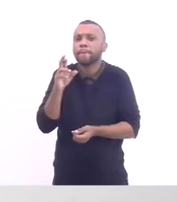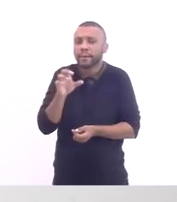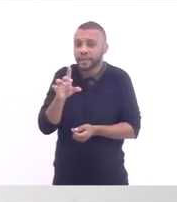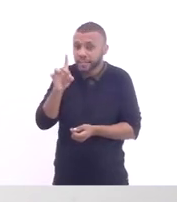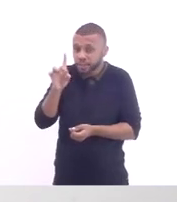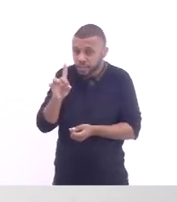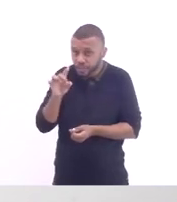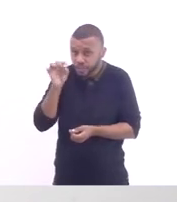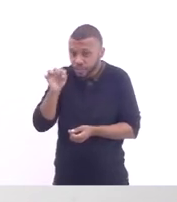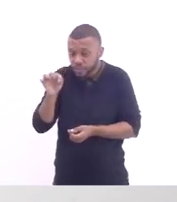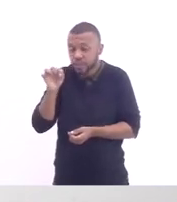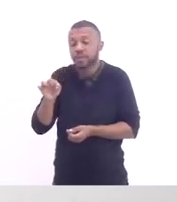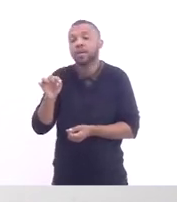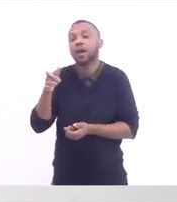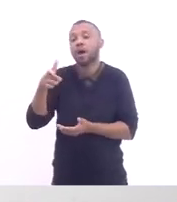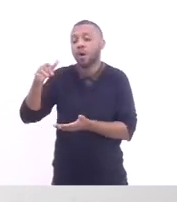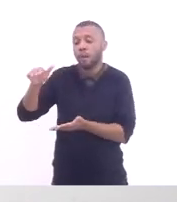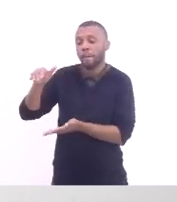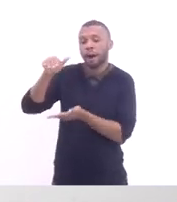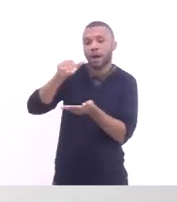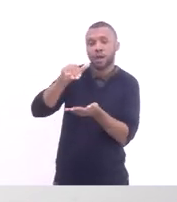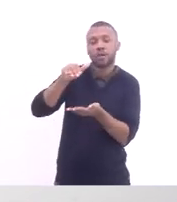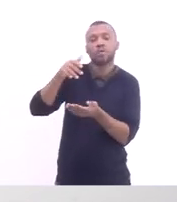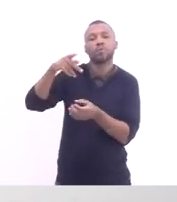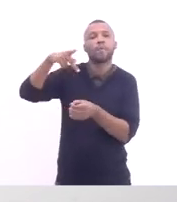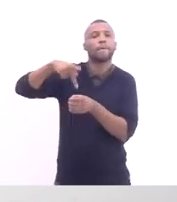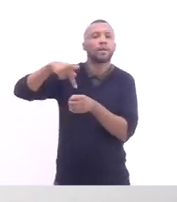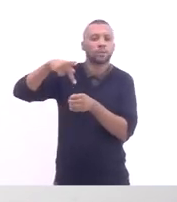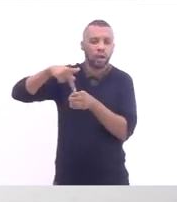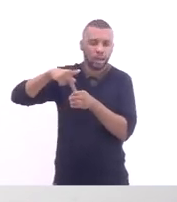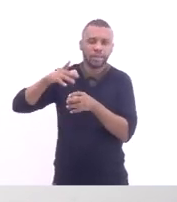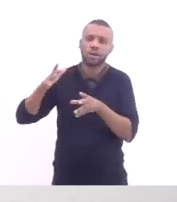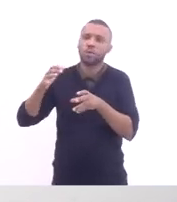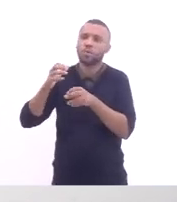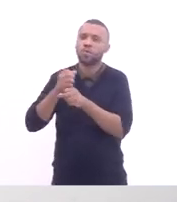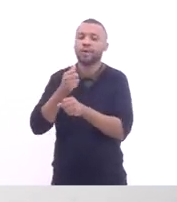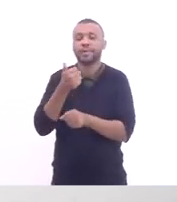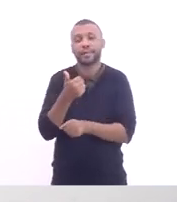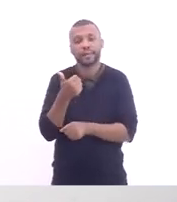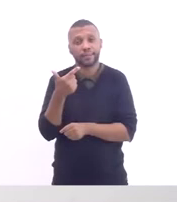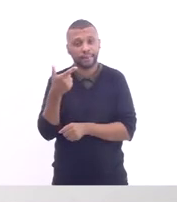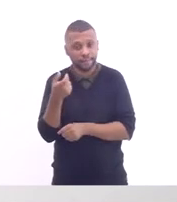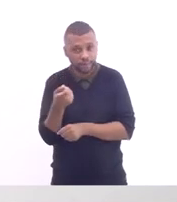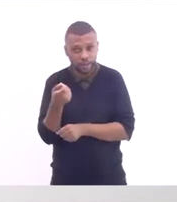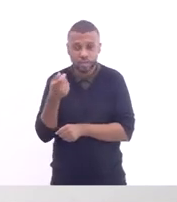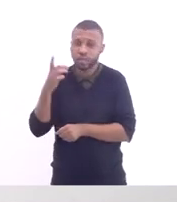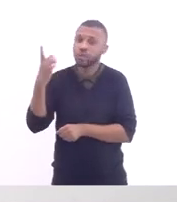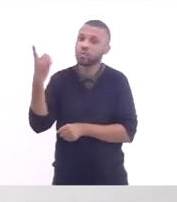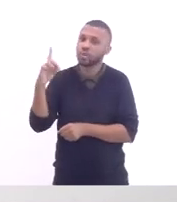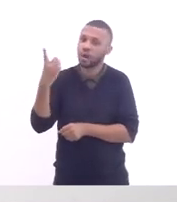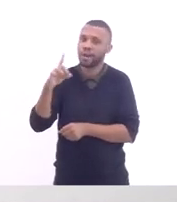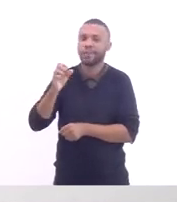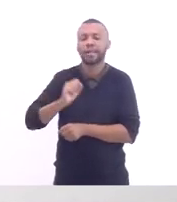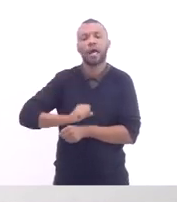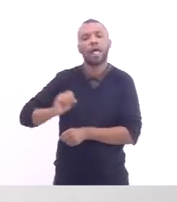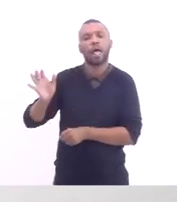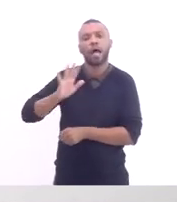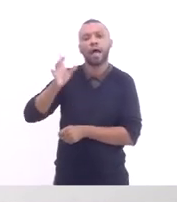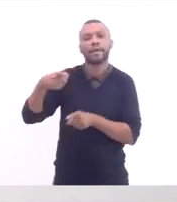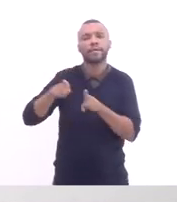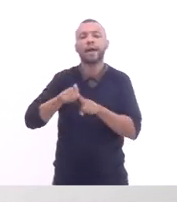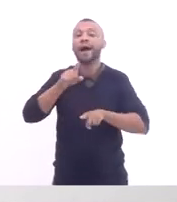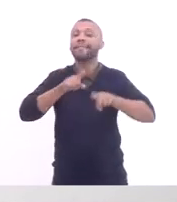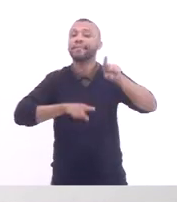petróleo, que está na casa de 120 dólares, Então, ele está bem alto. E a questão da variação